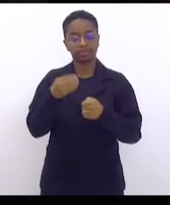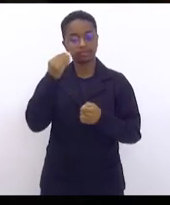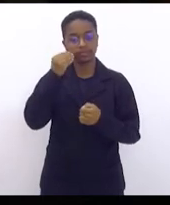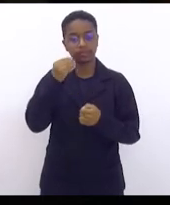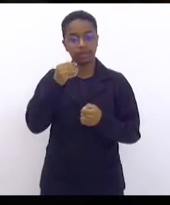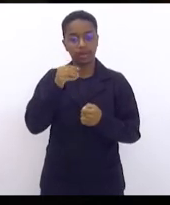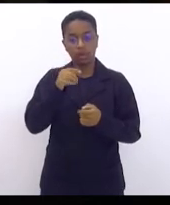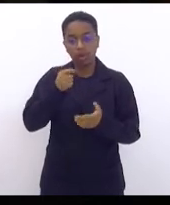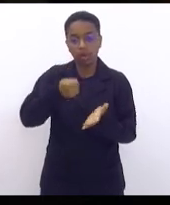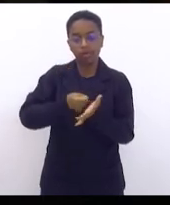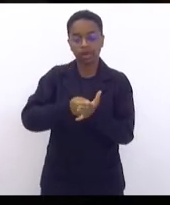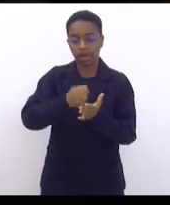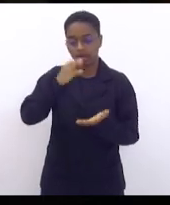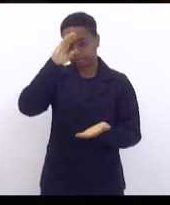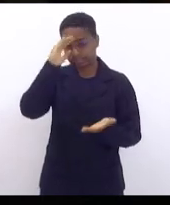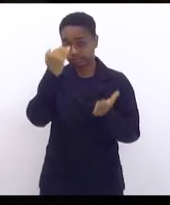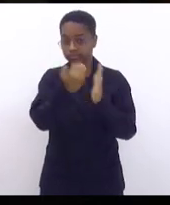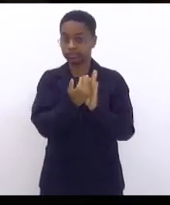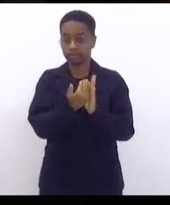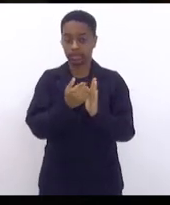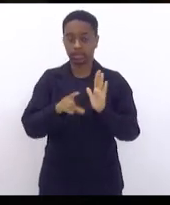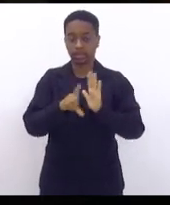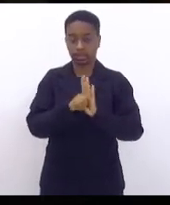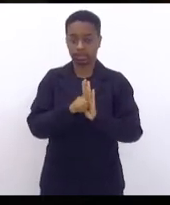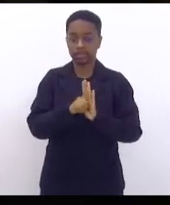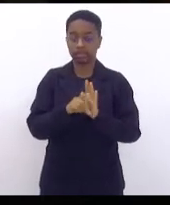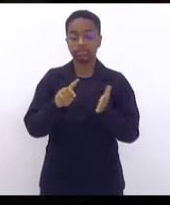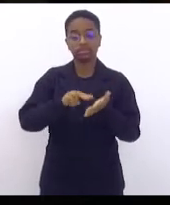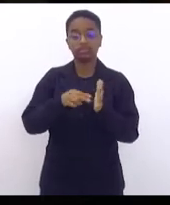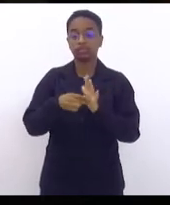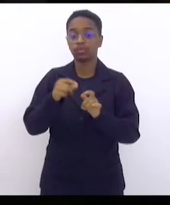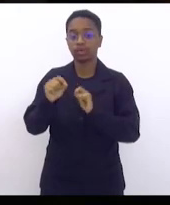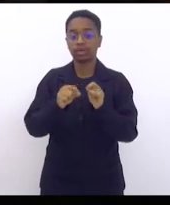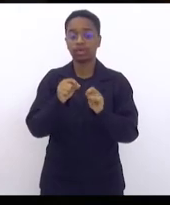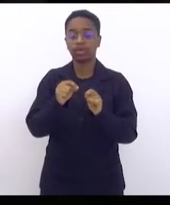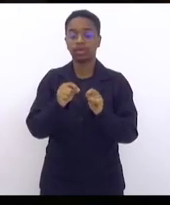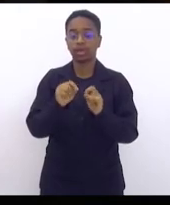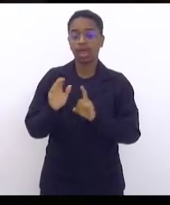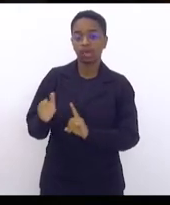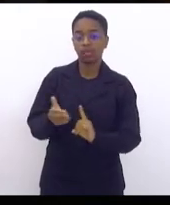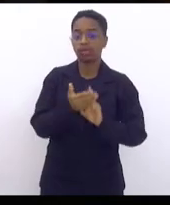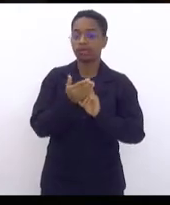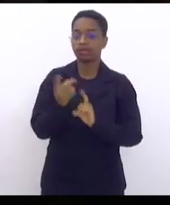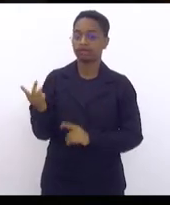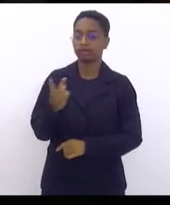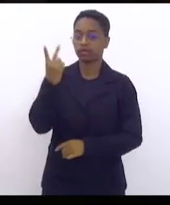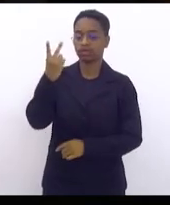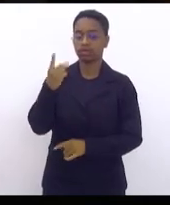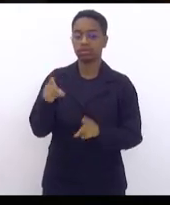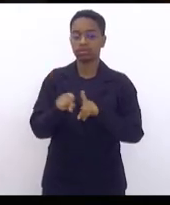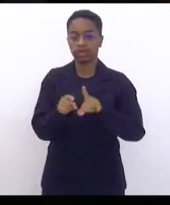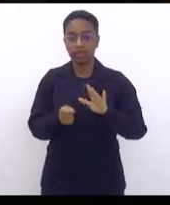o cumpra-se significa acarinhar, apadrinhar, valorizar, investir,